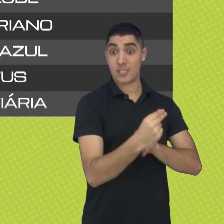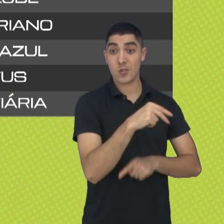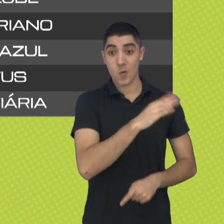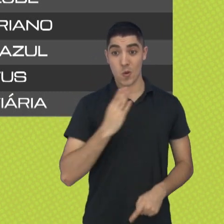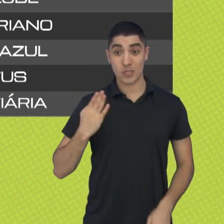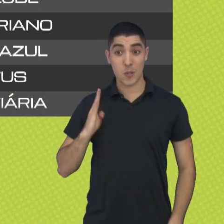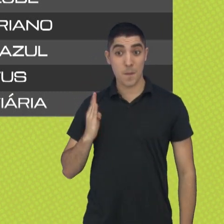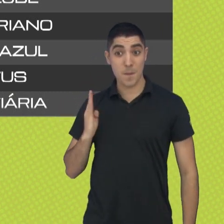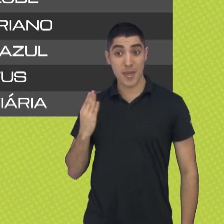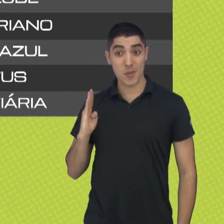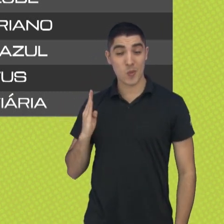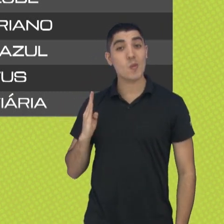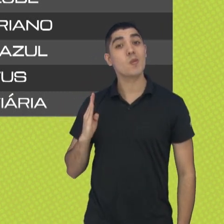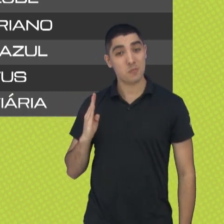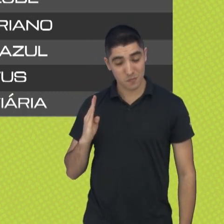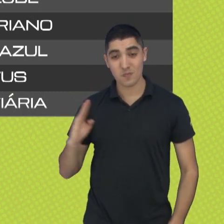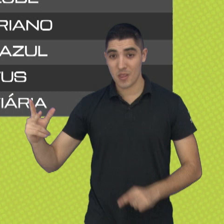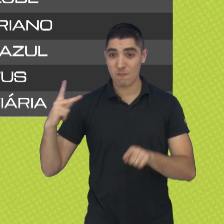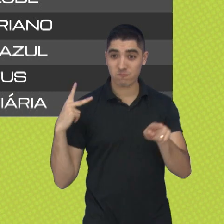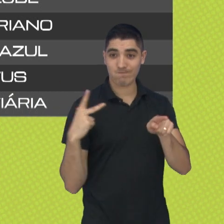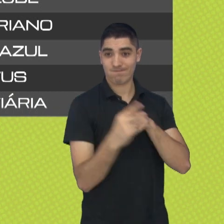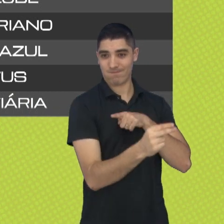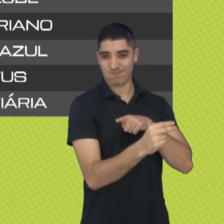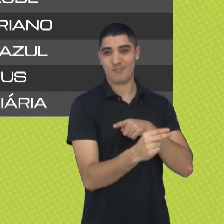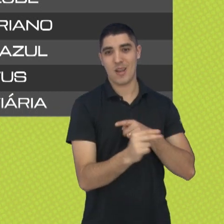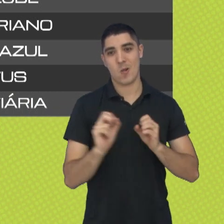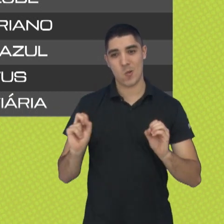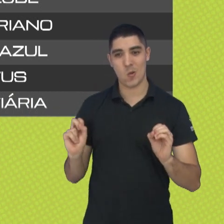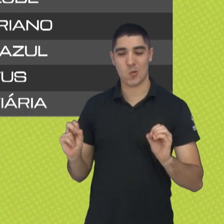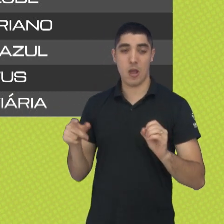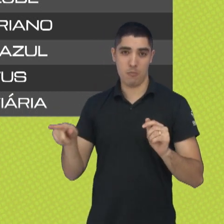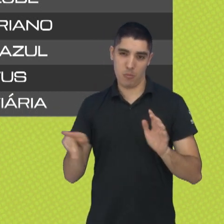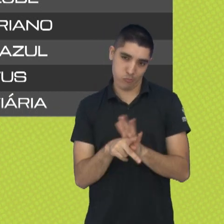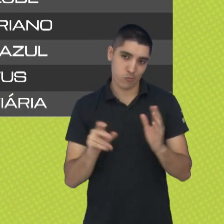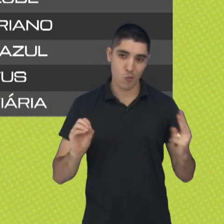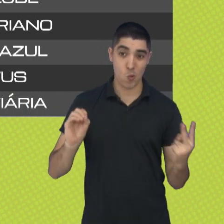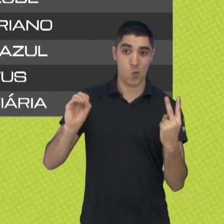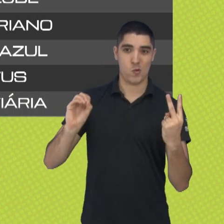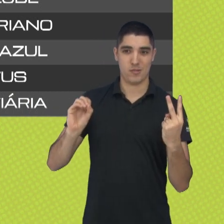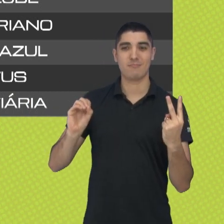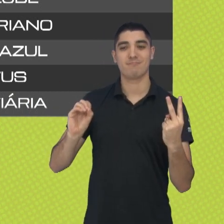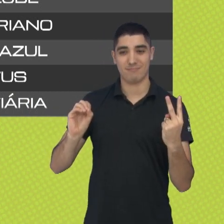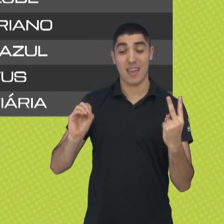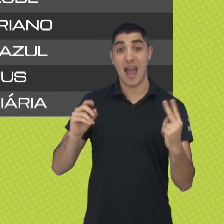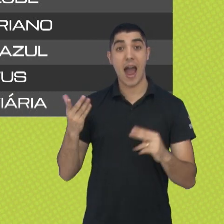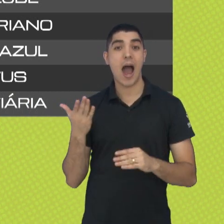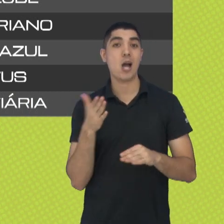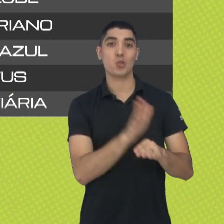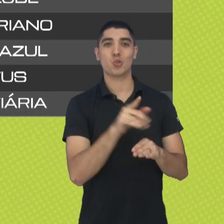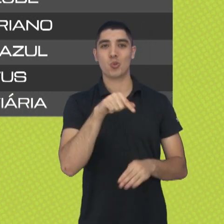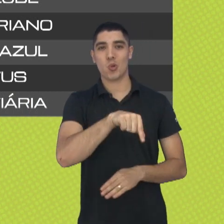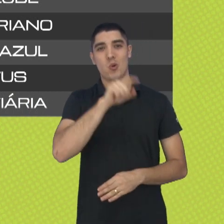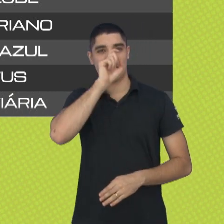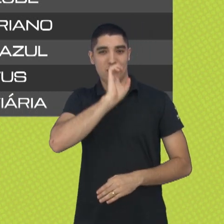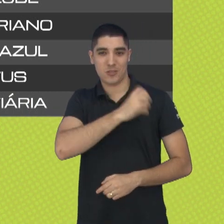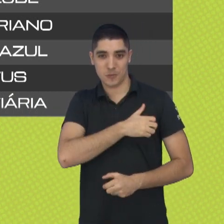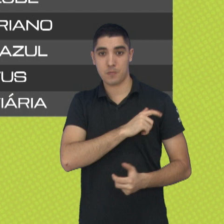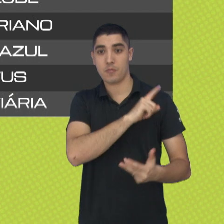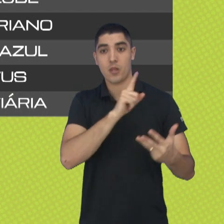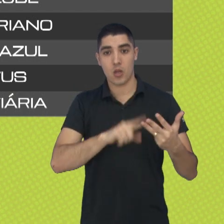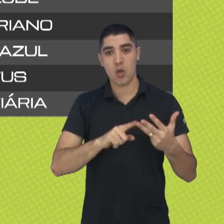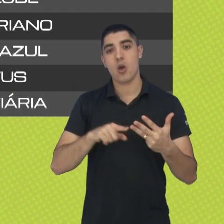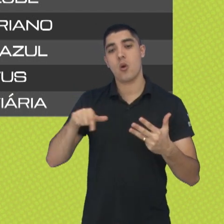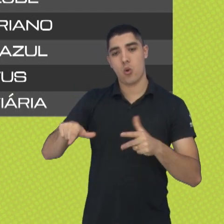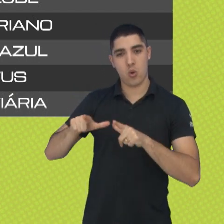São Bento, que era o líder da competição, 2-0 pro 15, o resultado que ajudou o São José quando ele entrou em campo. Noroeste bateu o